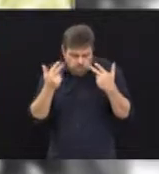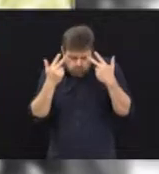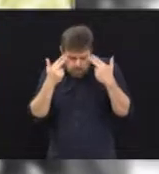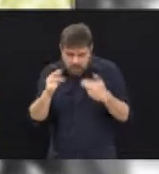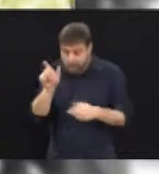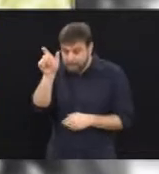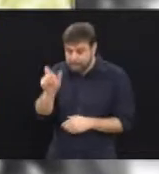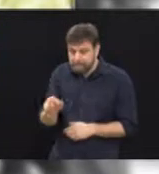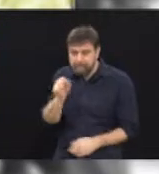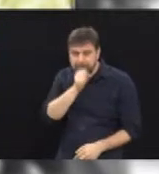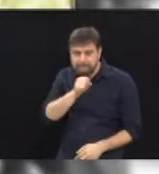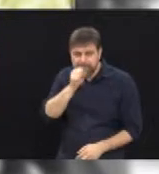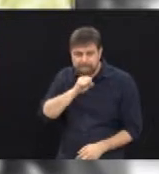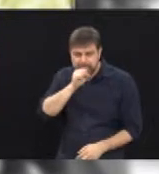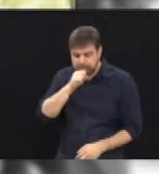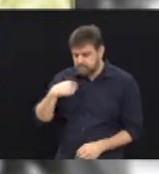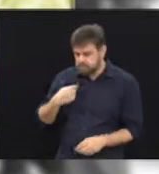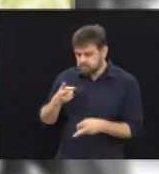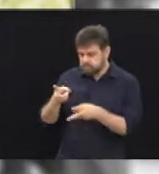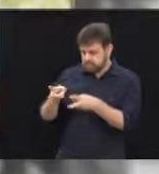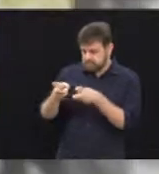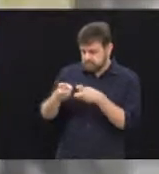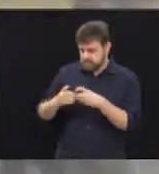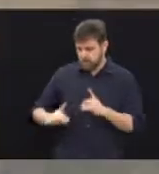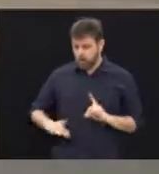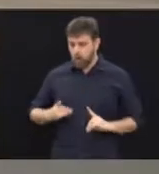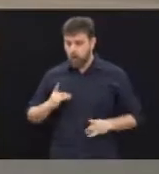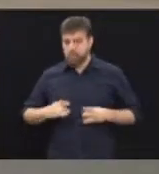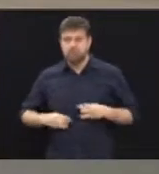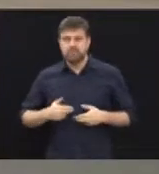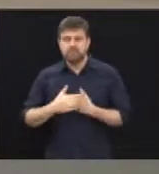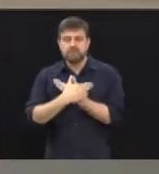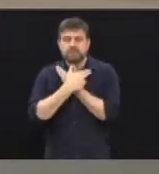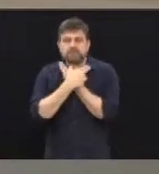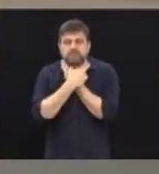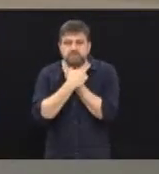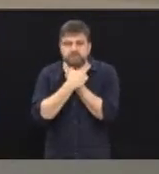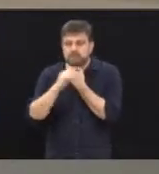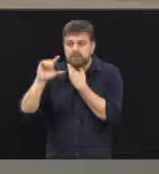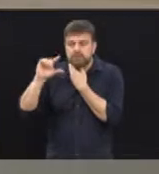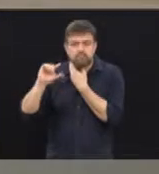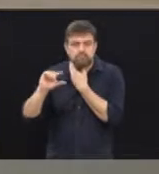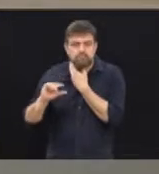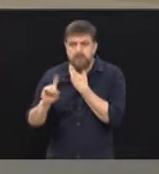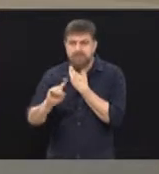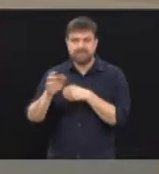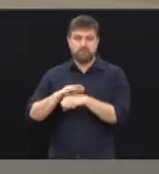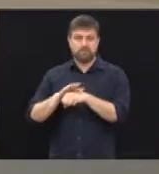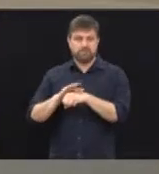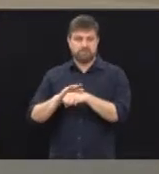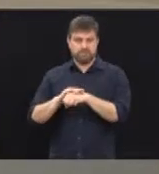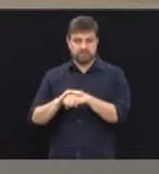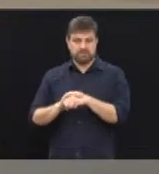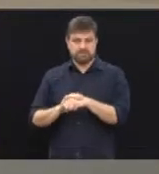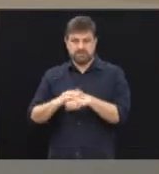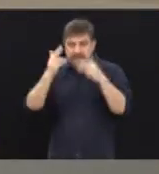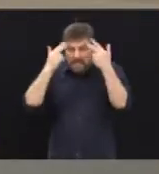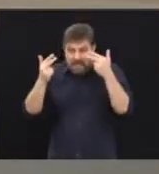no idoso a gente ter uma alteração do hormônio da tireoide e não ser uma doença. Na verdade, é um mecanismo